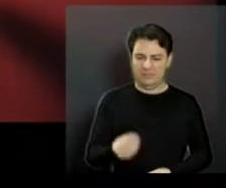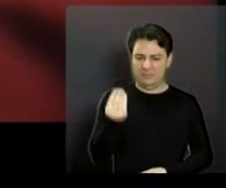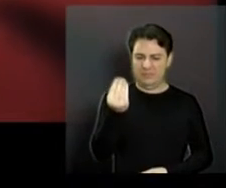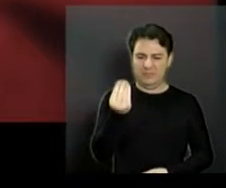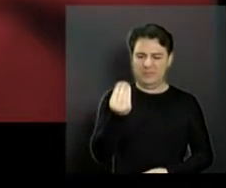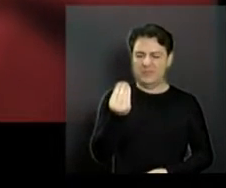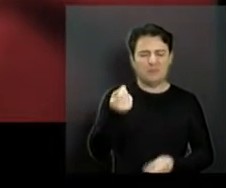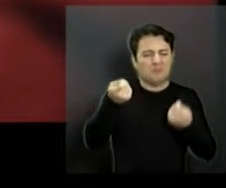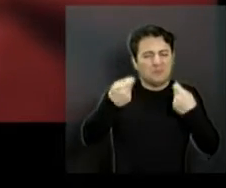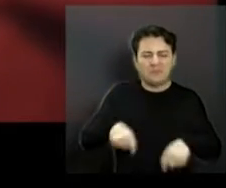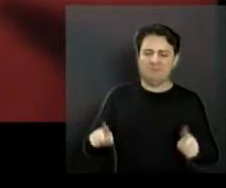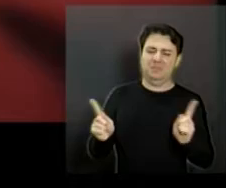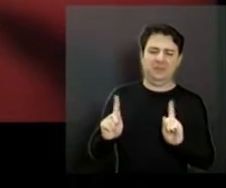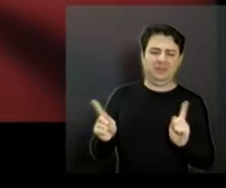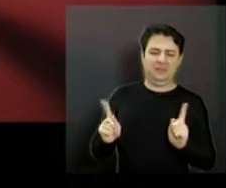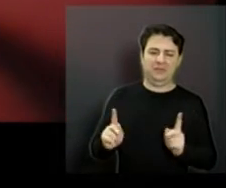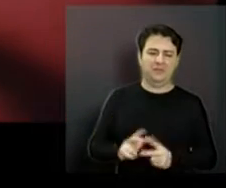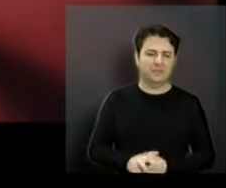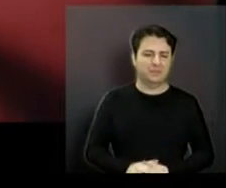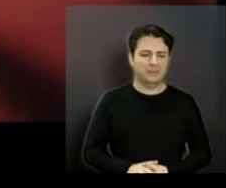Ni siquiera te necesito.